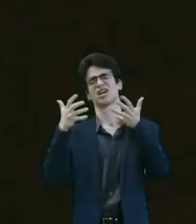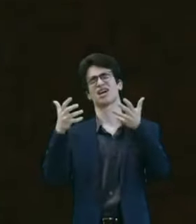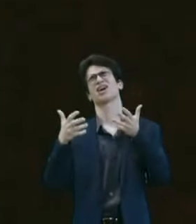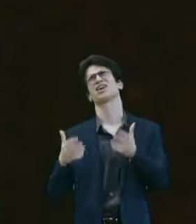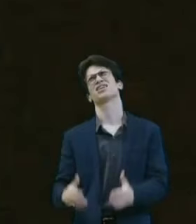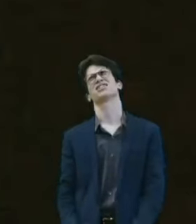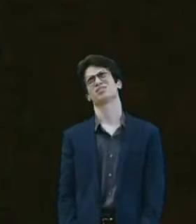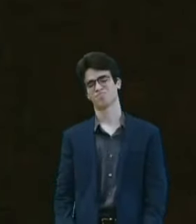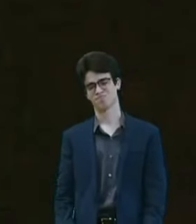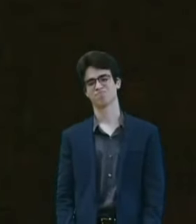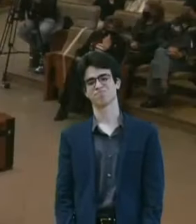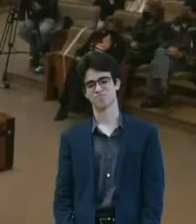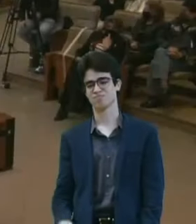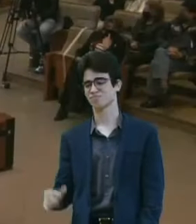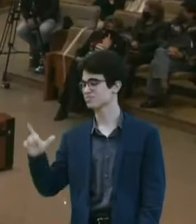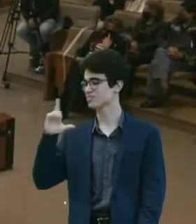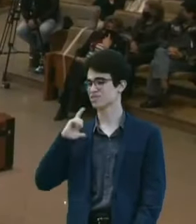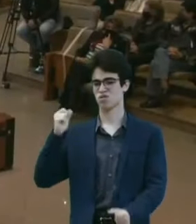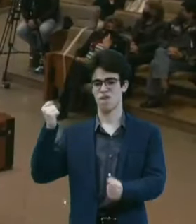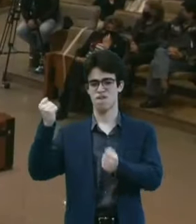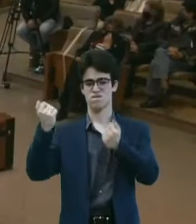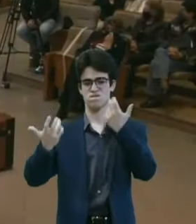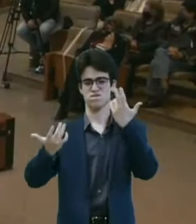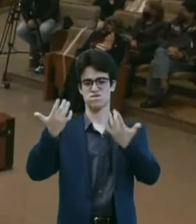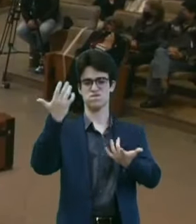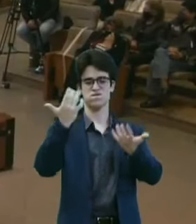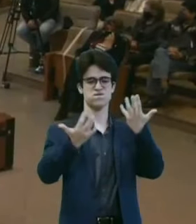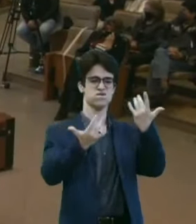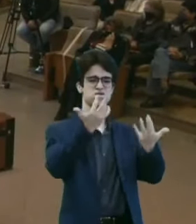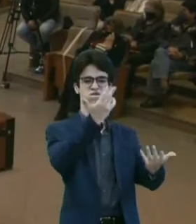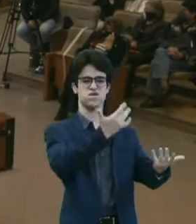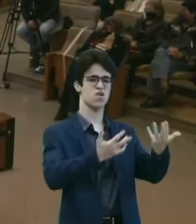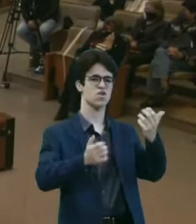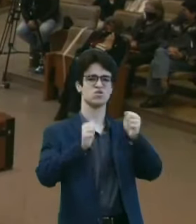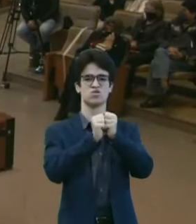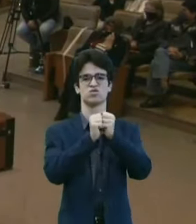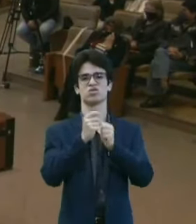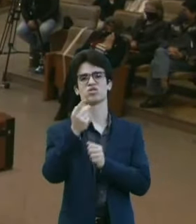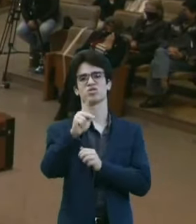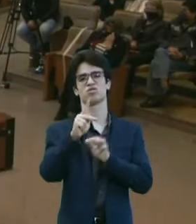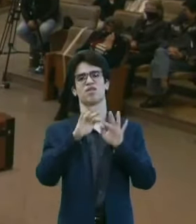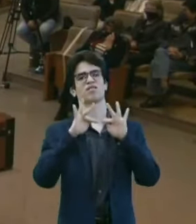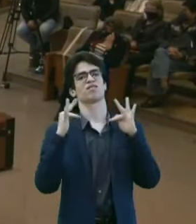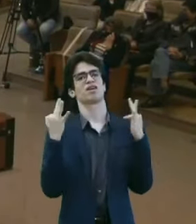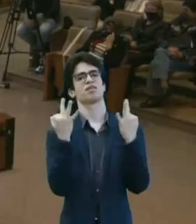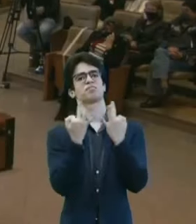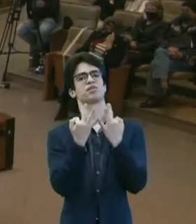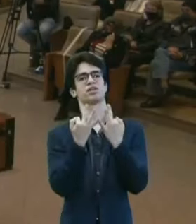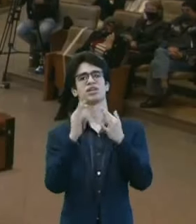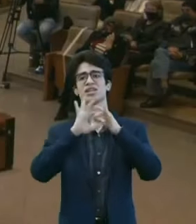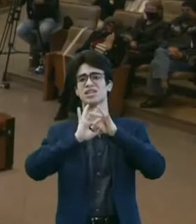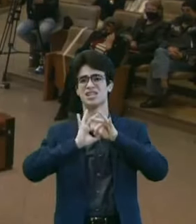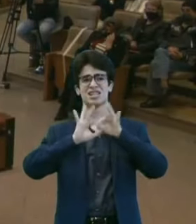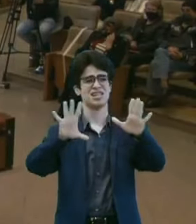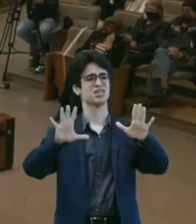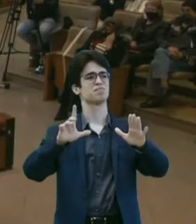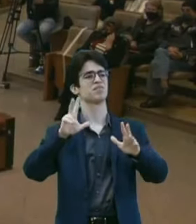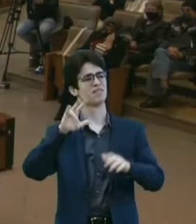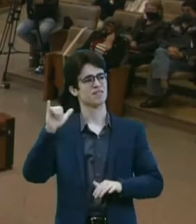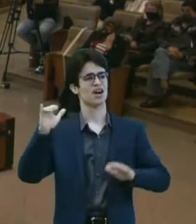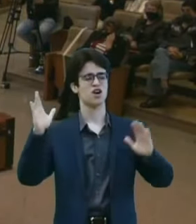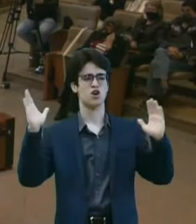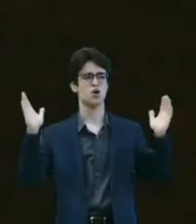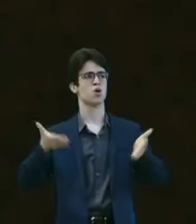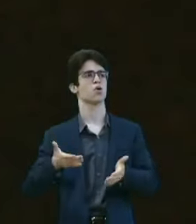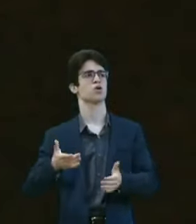Deus vai colocar um muro de fogo ao redor da tua casa. Ele vai libertar teu coração hoje. Vai